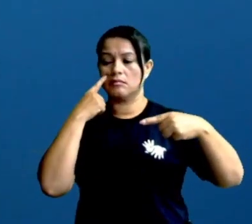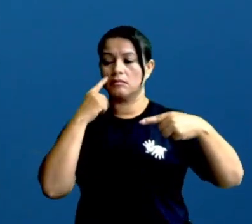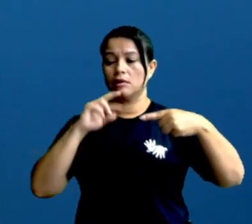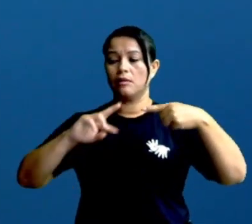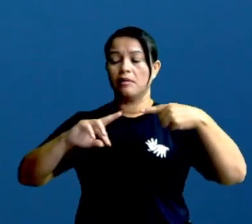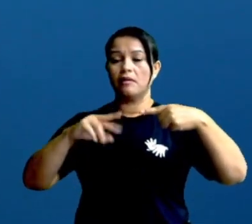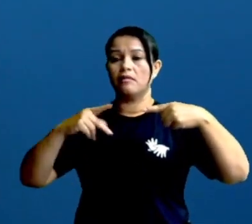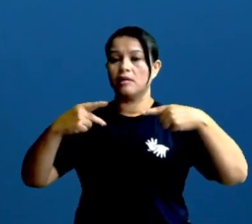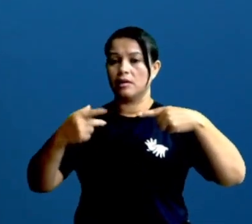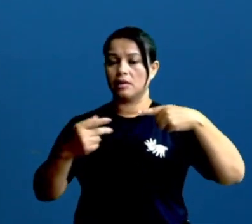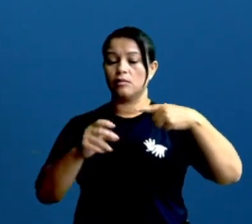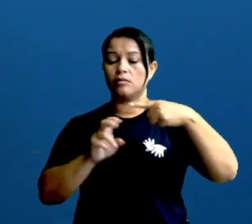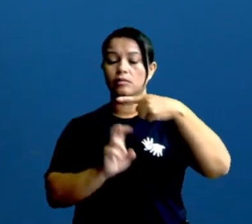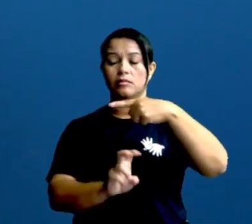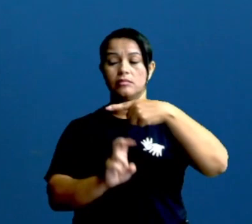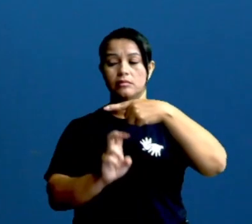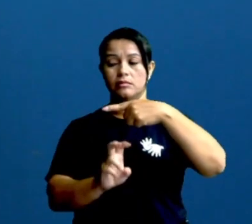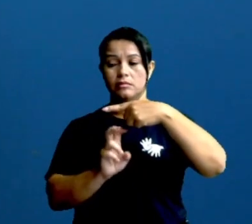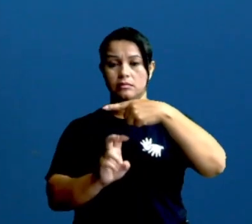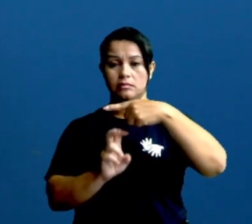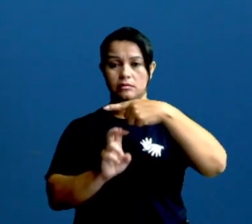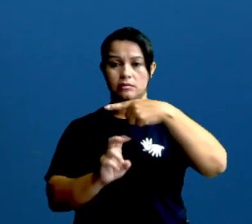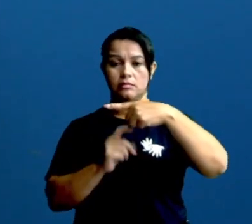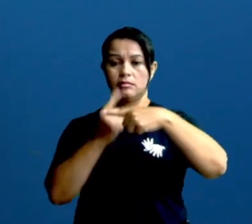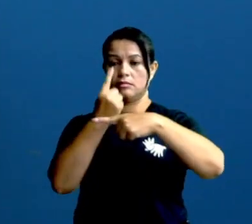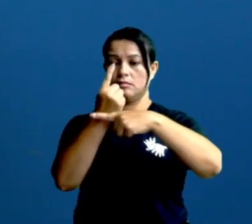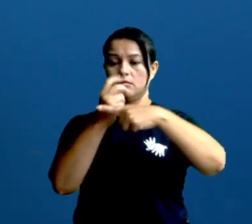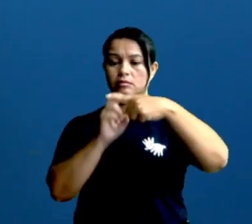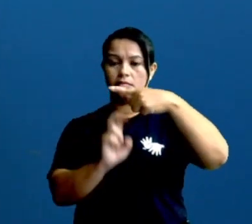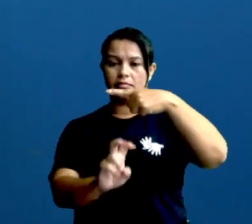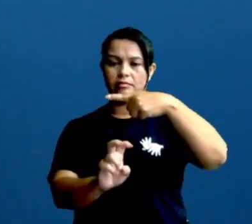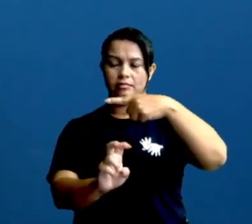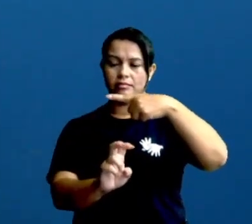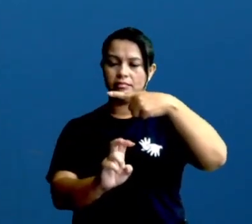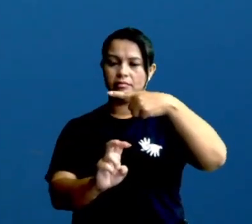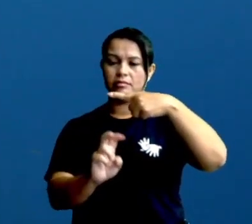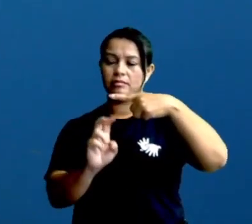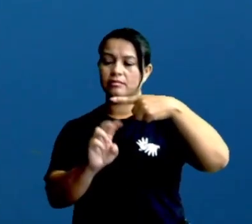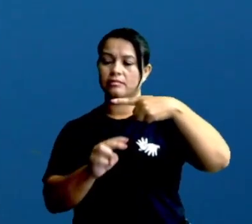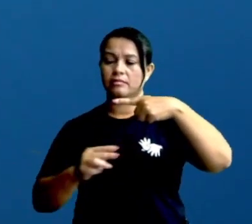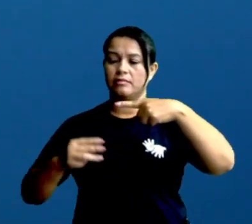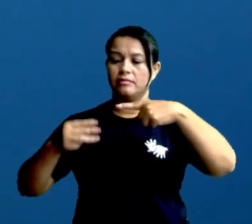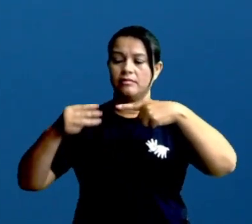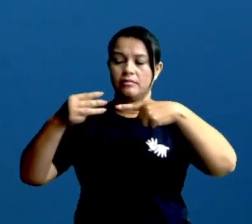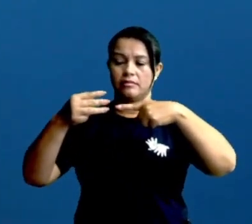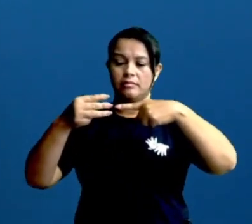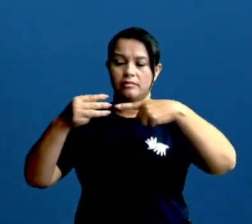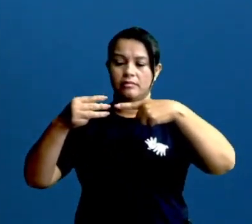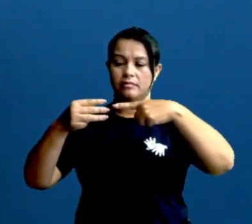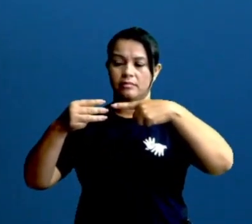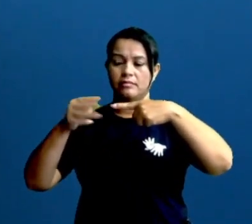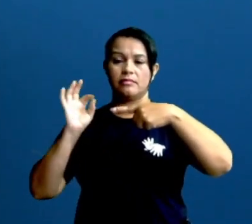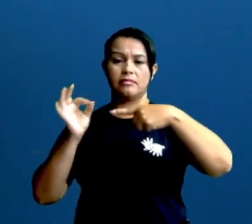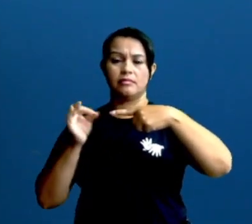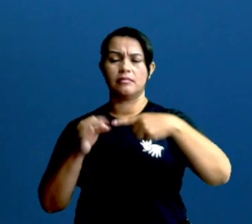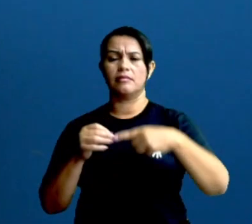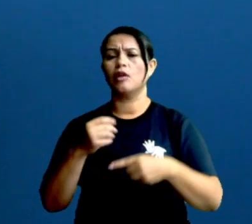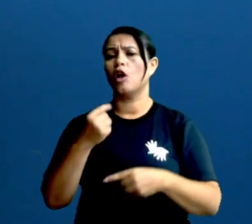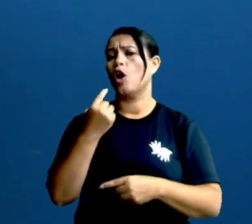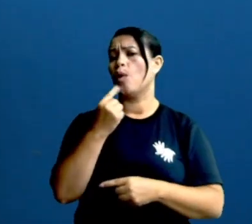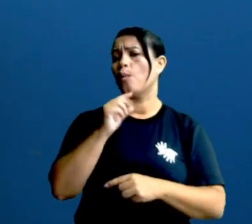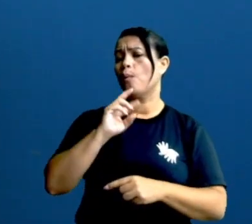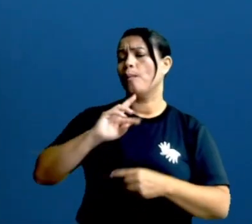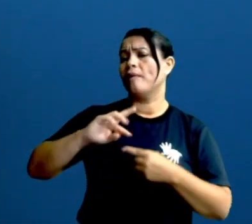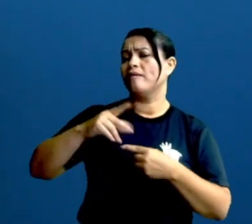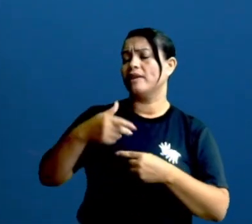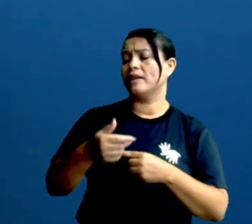eu inverter esse meu 5, vai ficar como? Vai ficar 1 sobre 5 elevado a quem? A 3. Ao